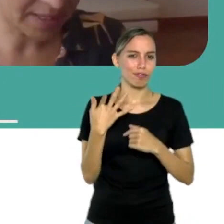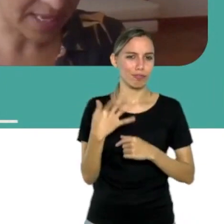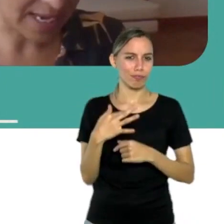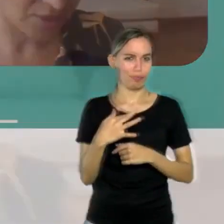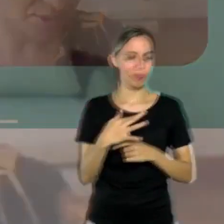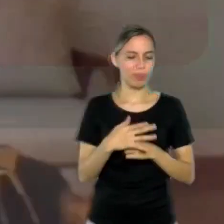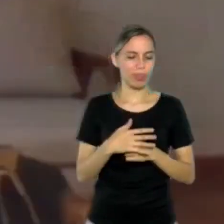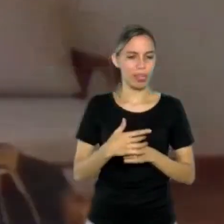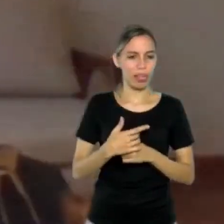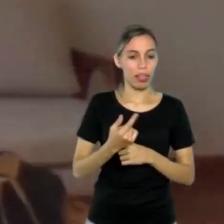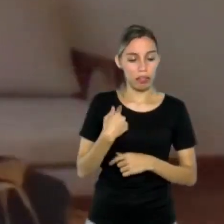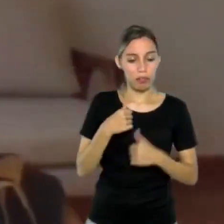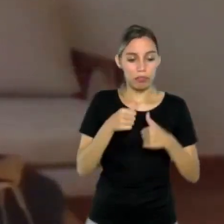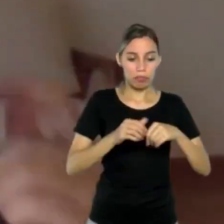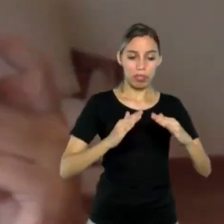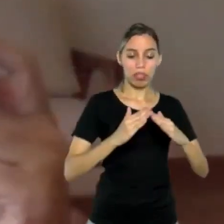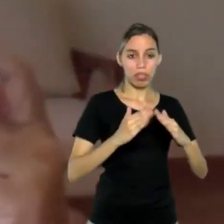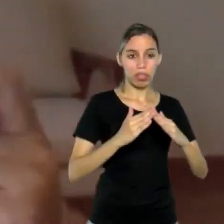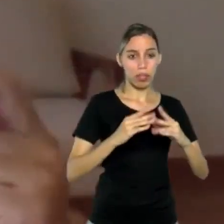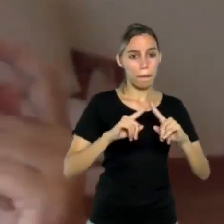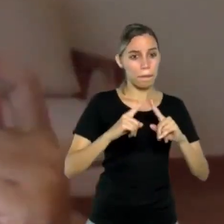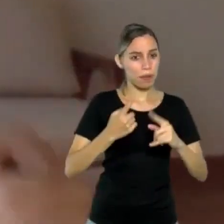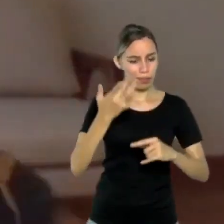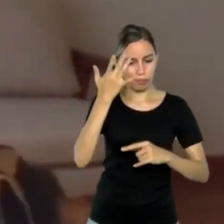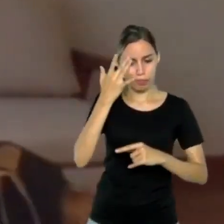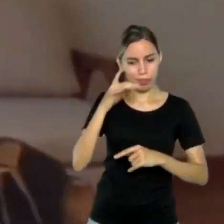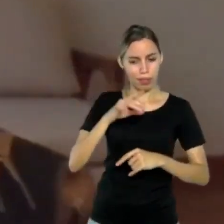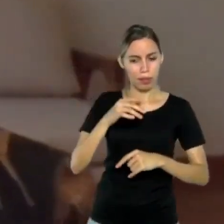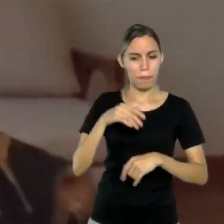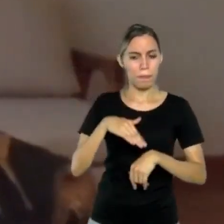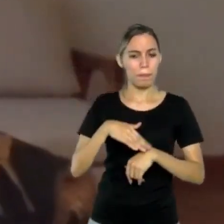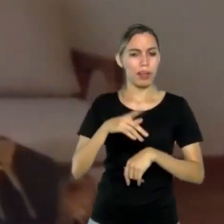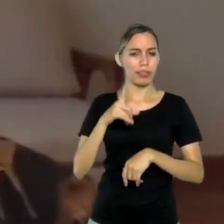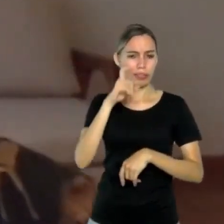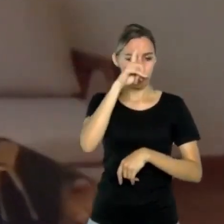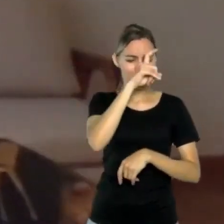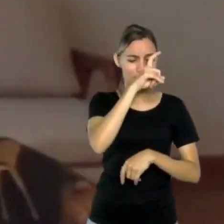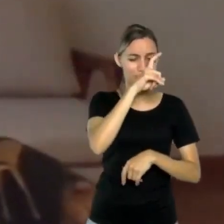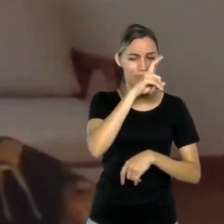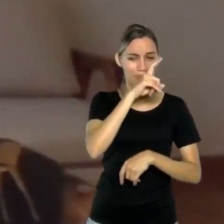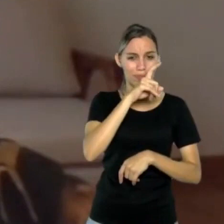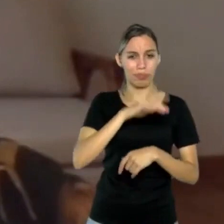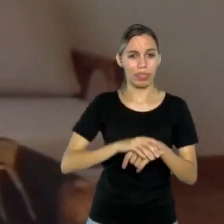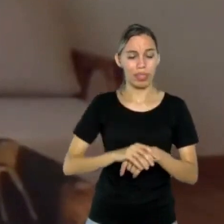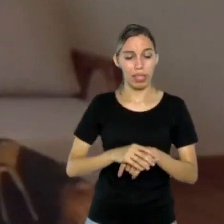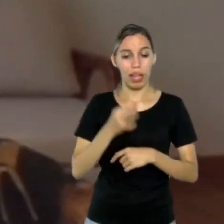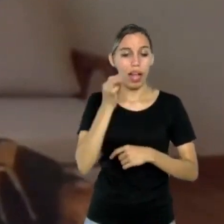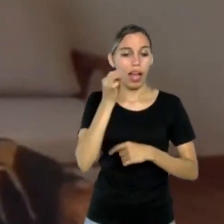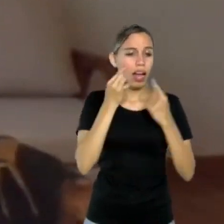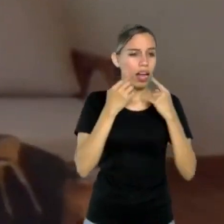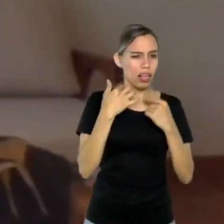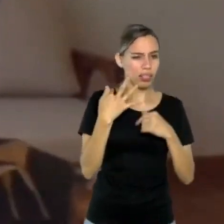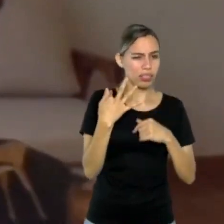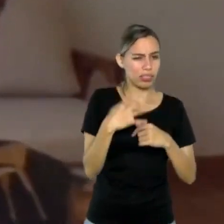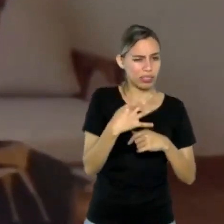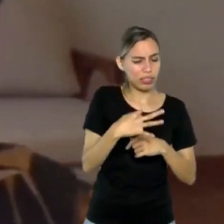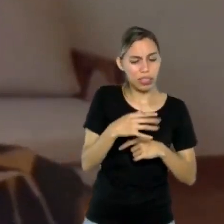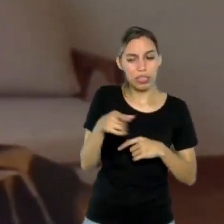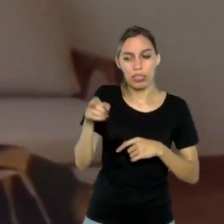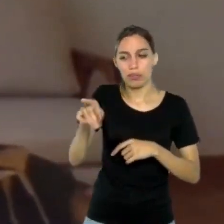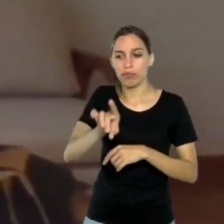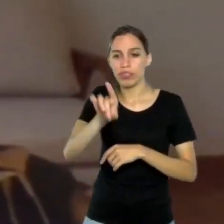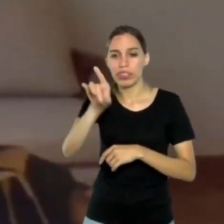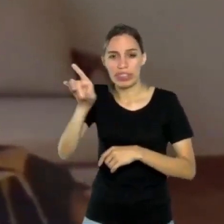alguma instabilidade, mas não se sabe qual é mais doloroso. A boca costurada protesta, mas os dias nem falam. Os